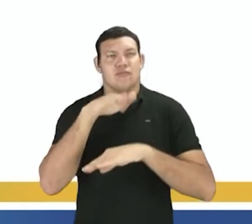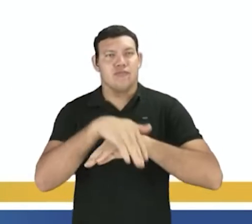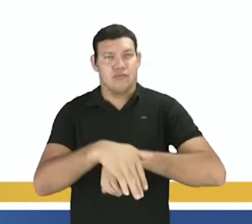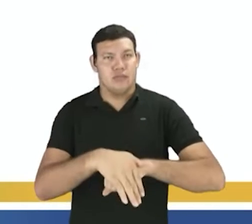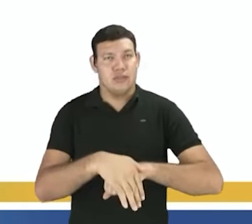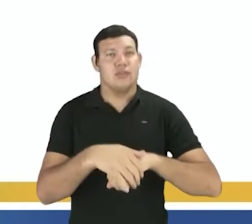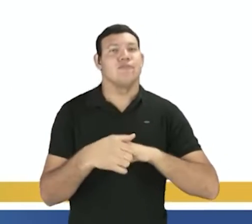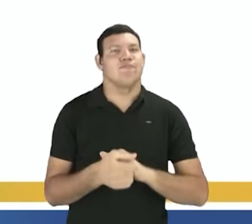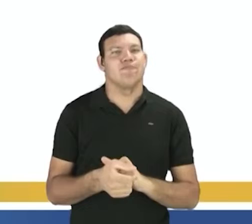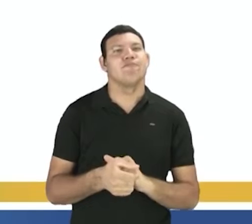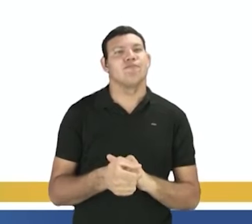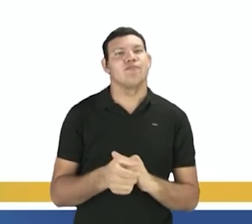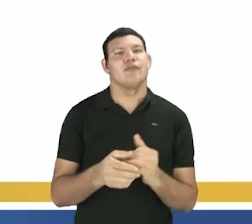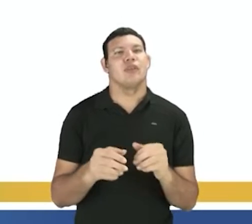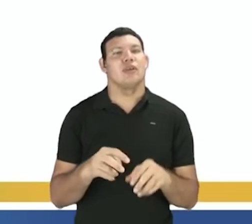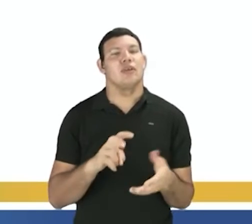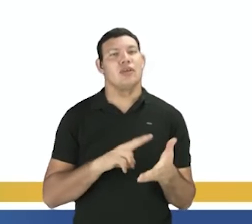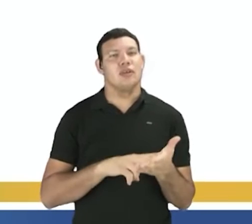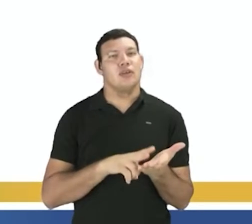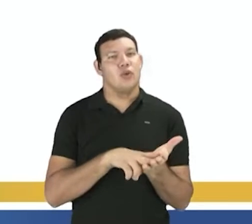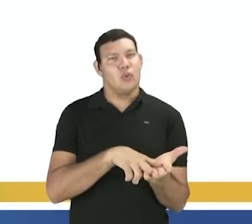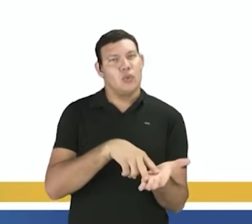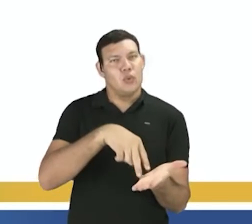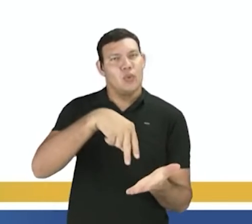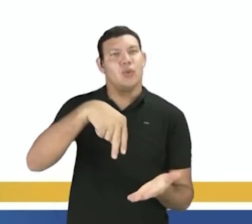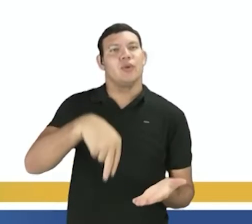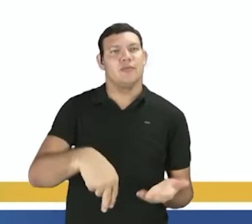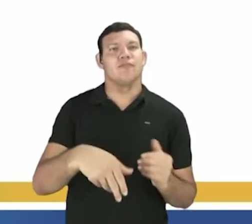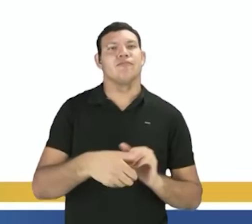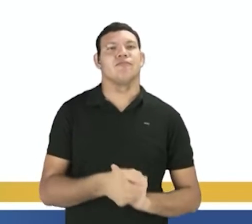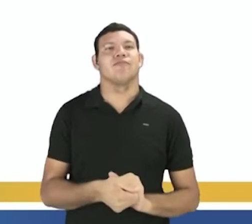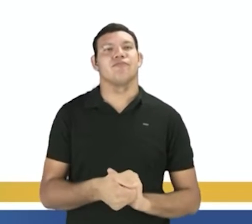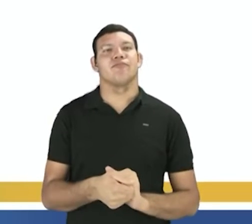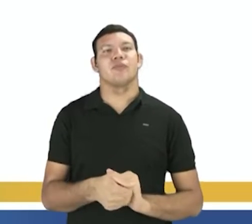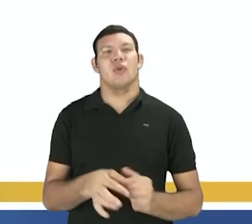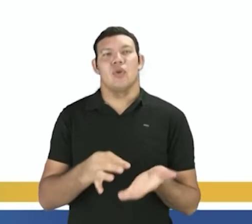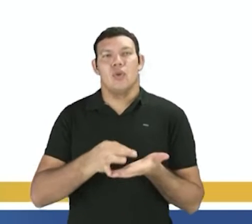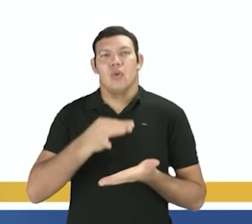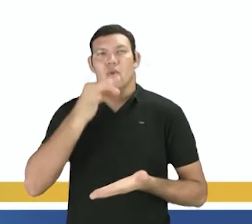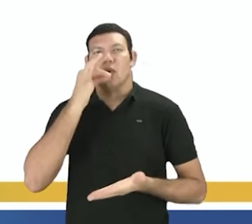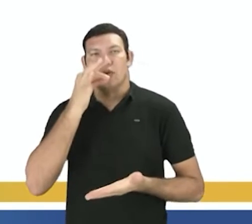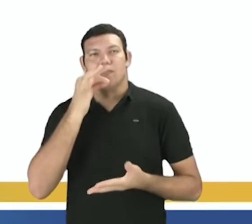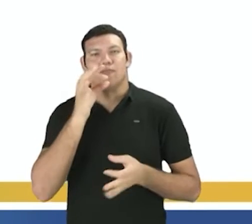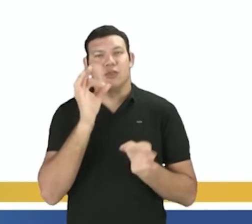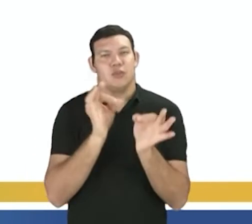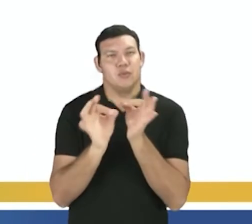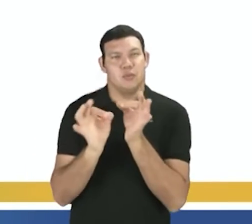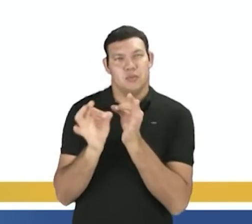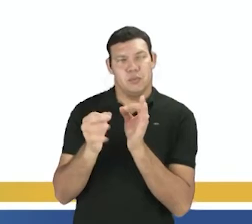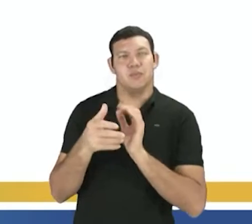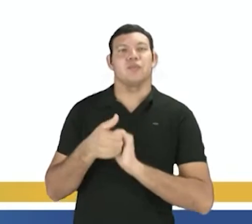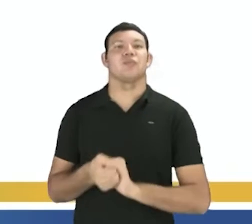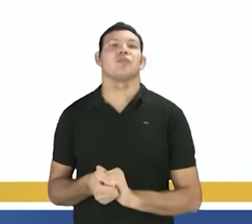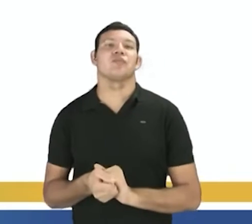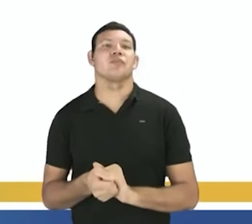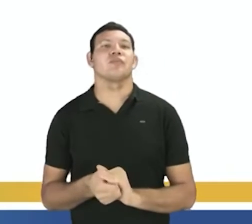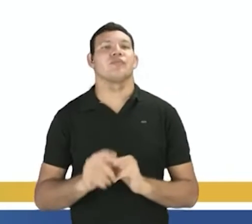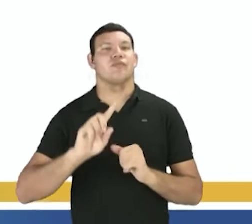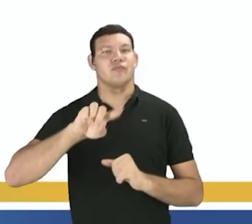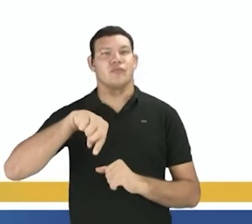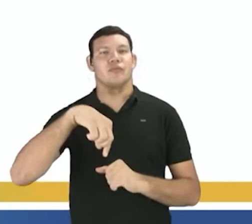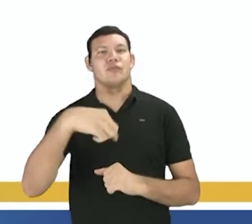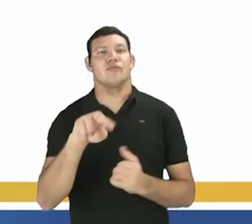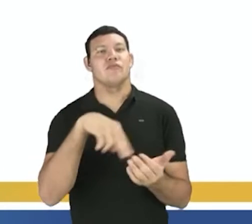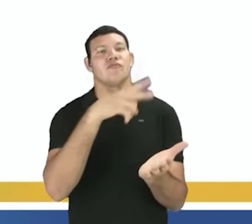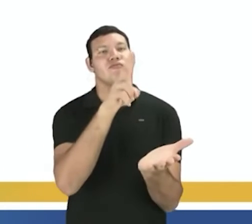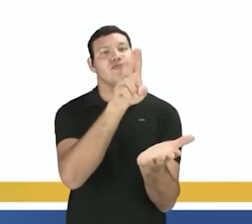eu mesmo preparei. Depois me deitei novamente. Acendi o cigarro